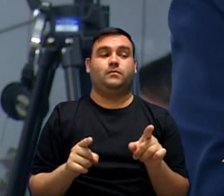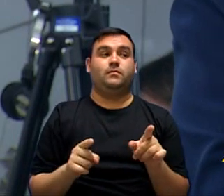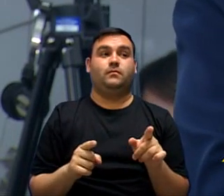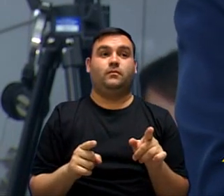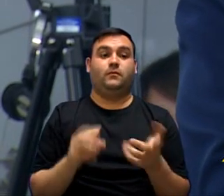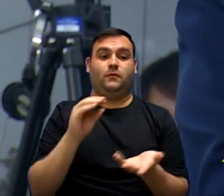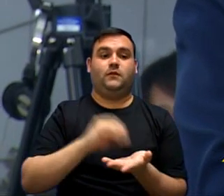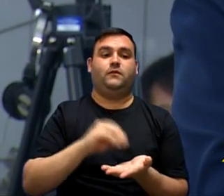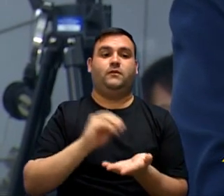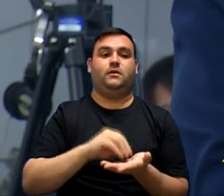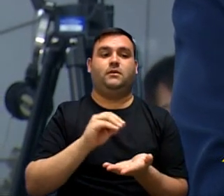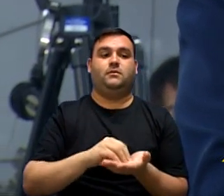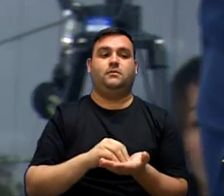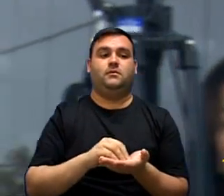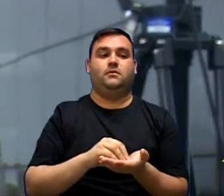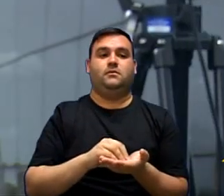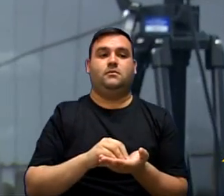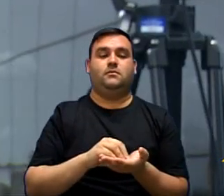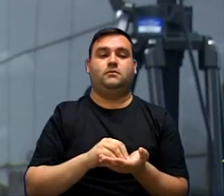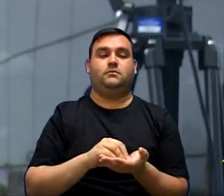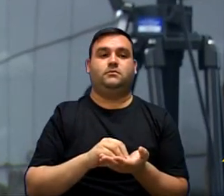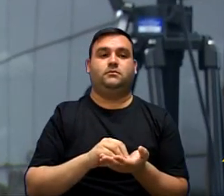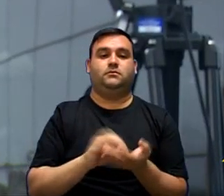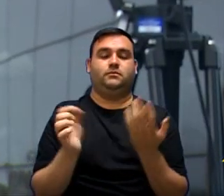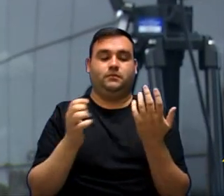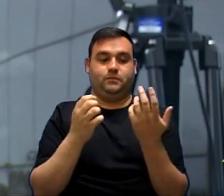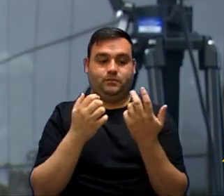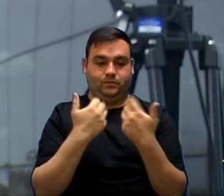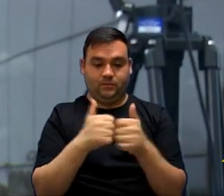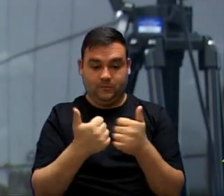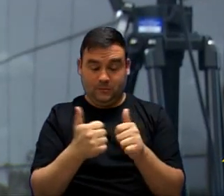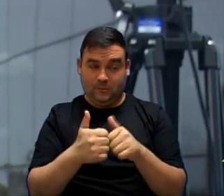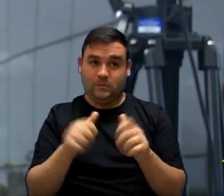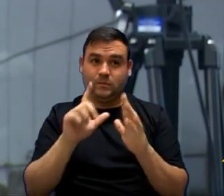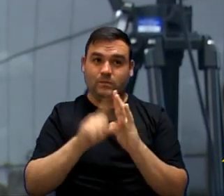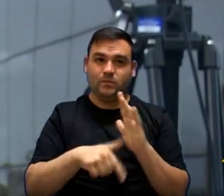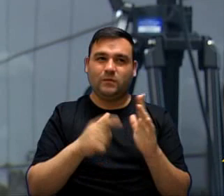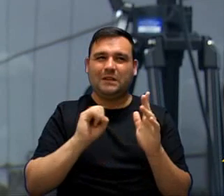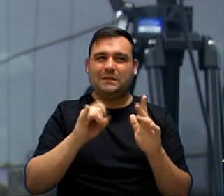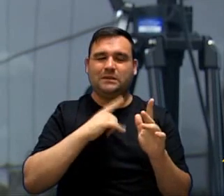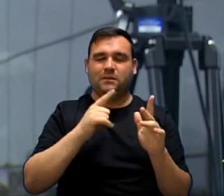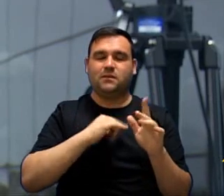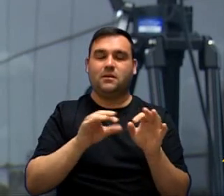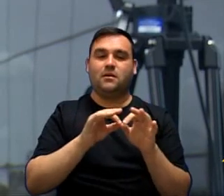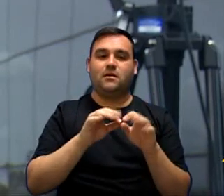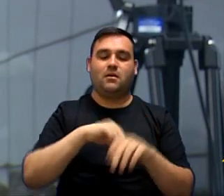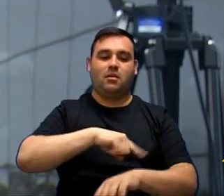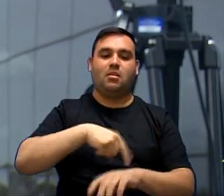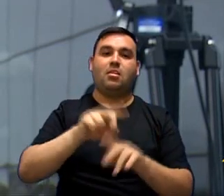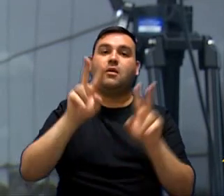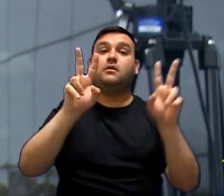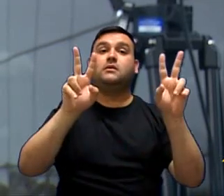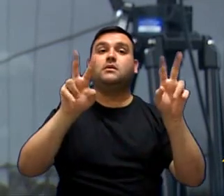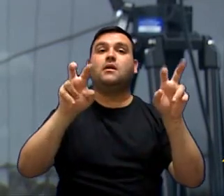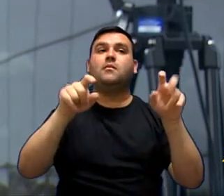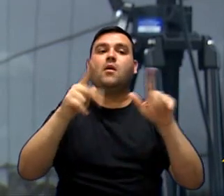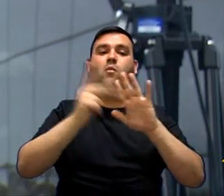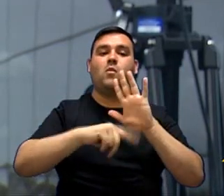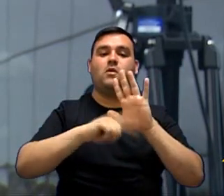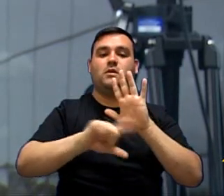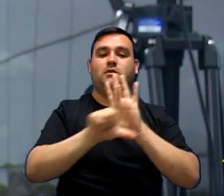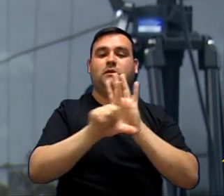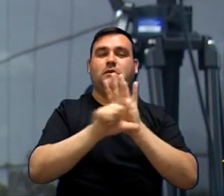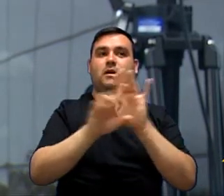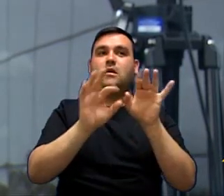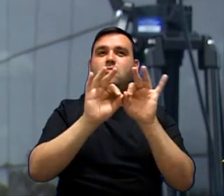mais perigoso a falta de transporte público mais tarde. Se uma audiência se estendesse, um tema, um projeto de